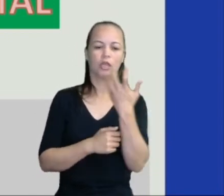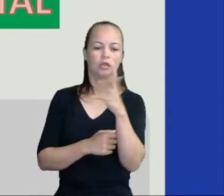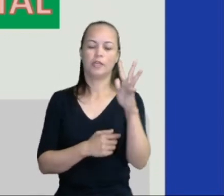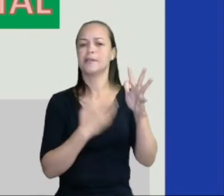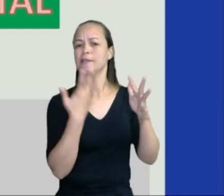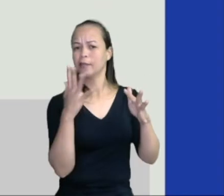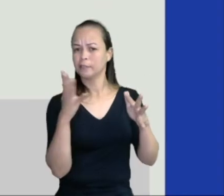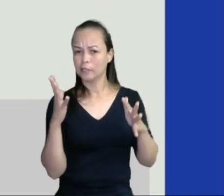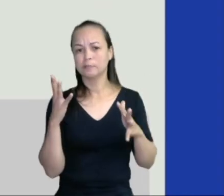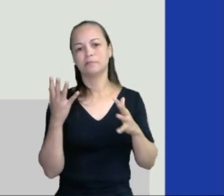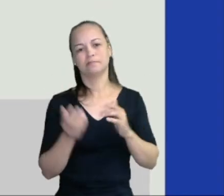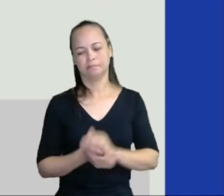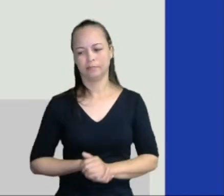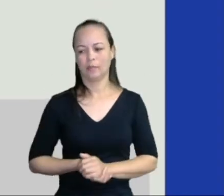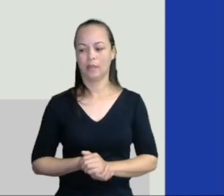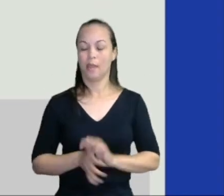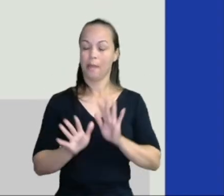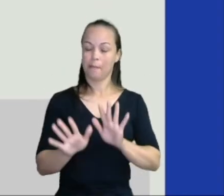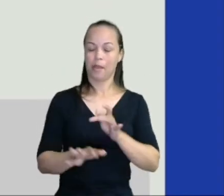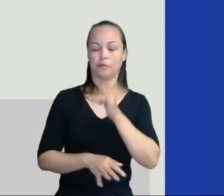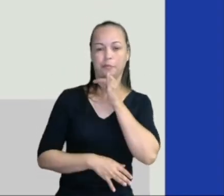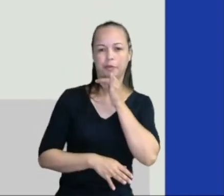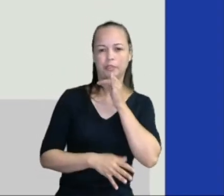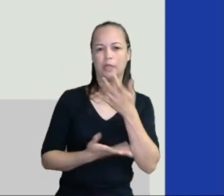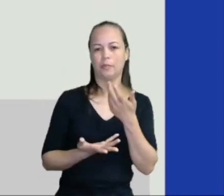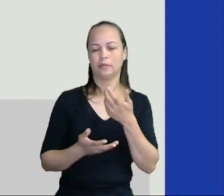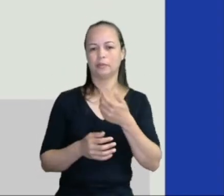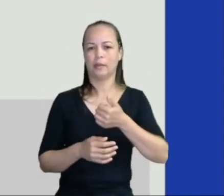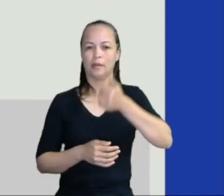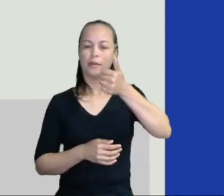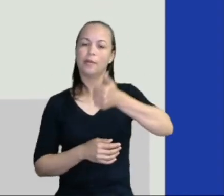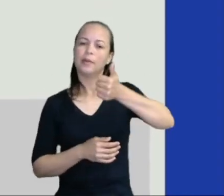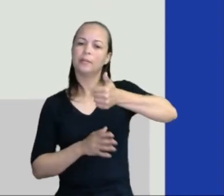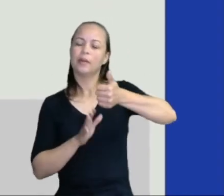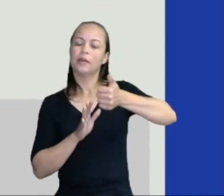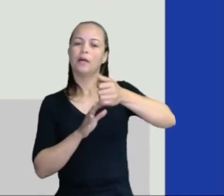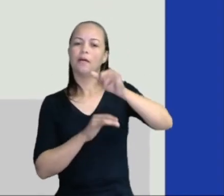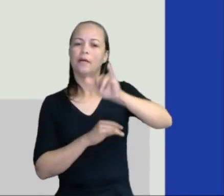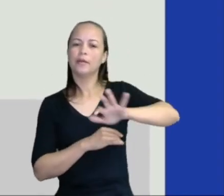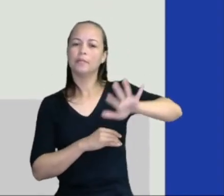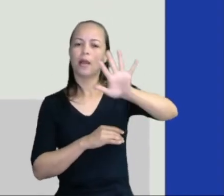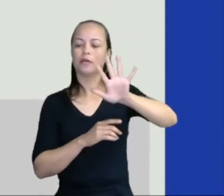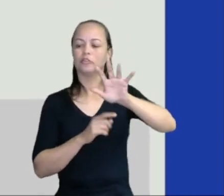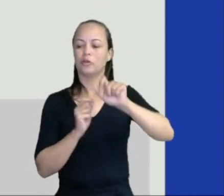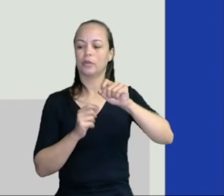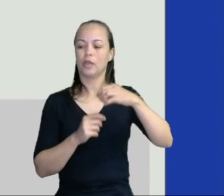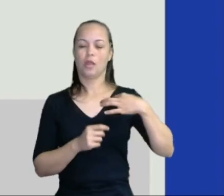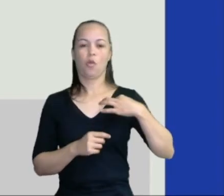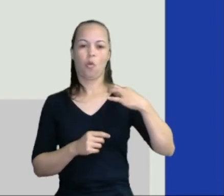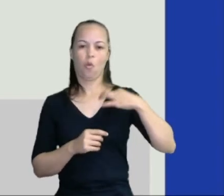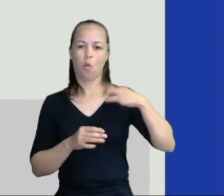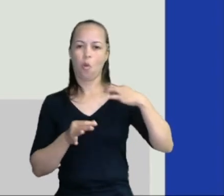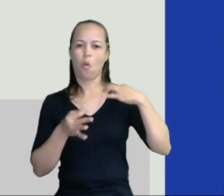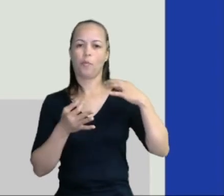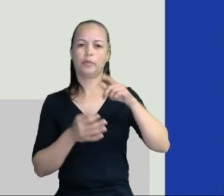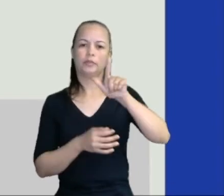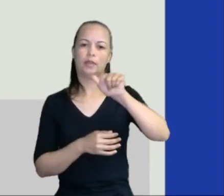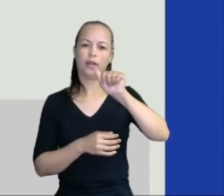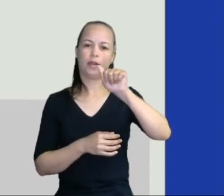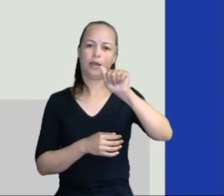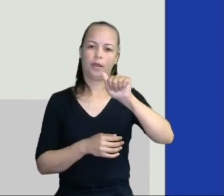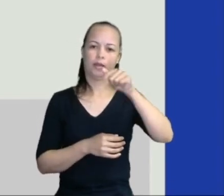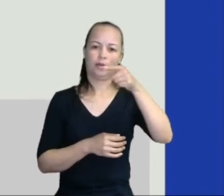plantas, tá bom? Mas, por exemplo, essa primeira imagem de cima aí são roupas, tá, de lã, casacos de